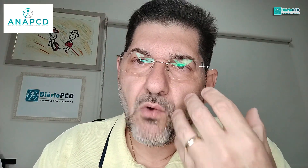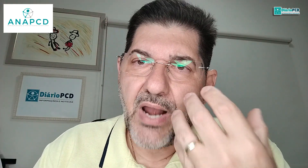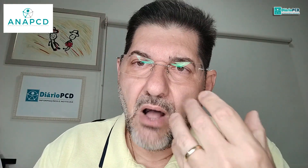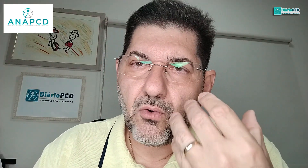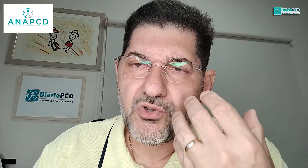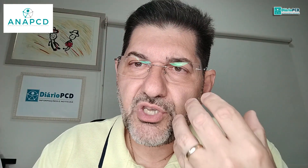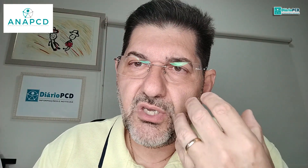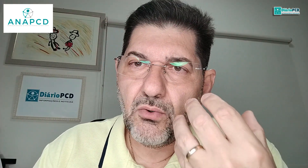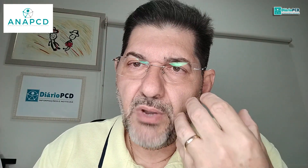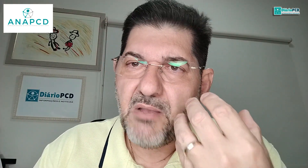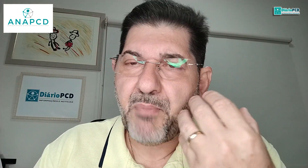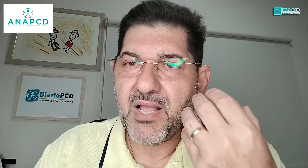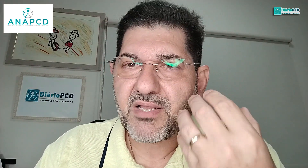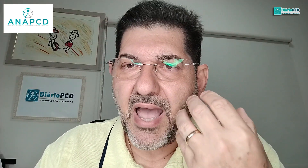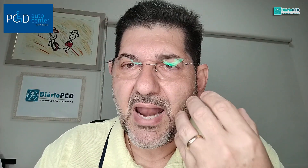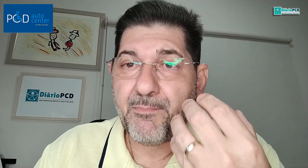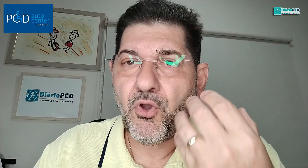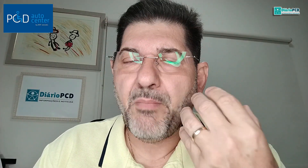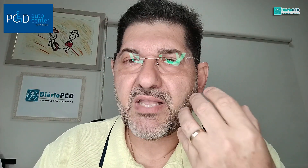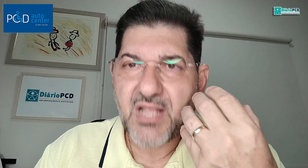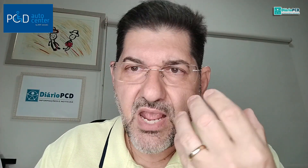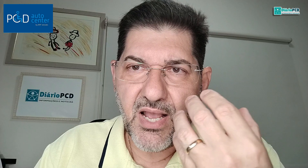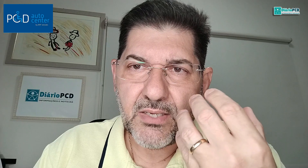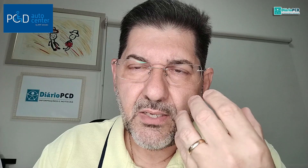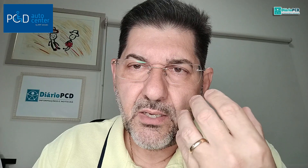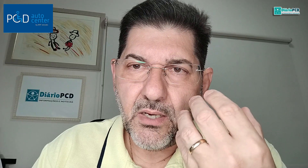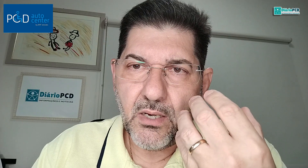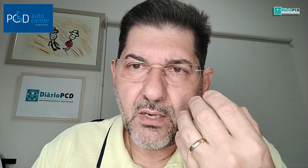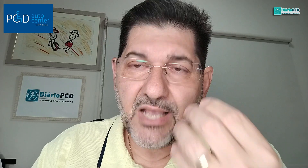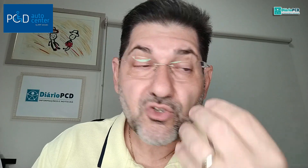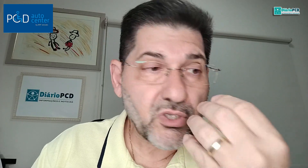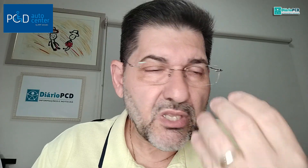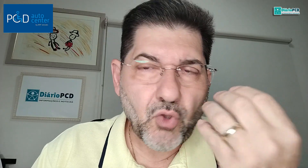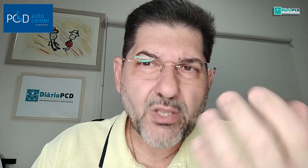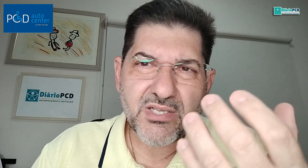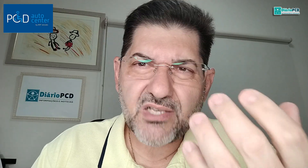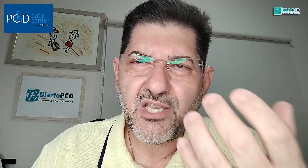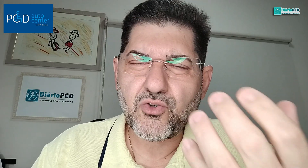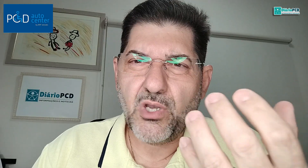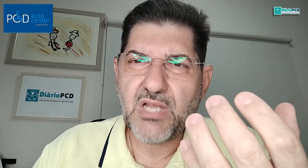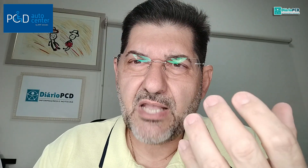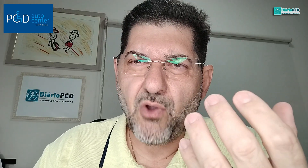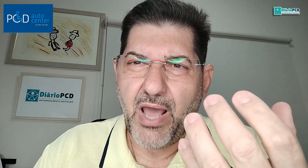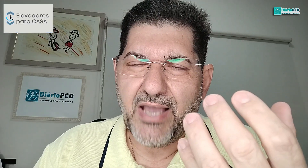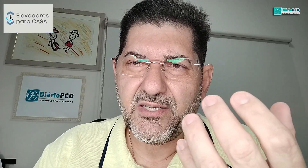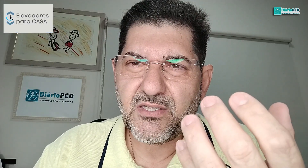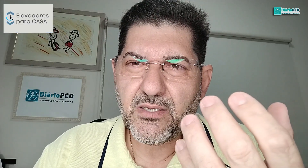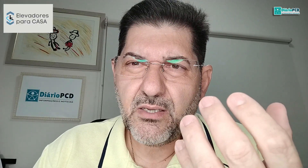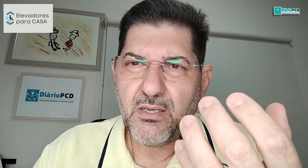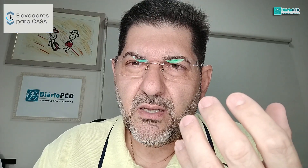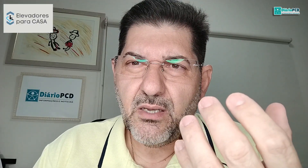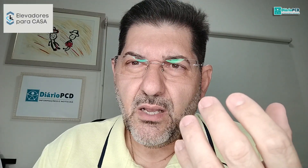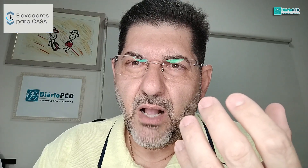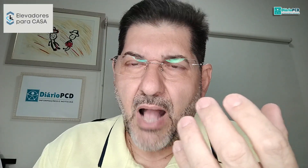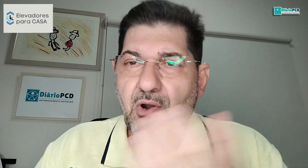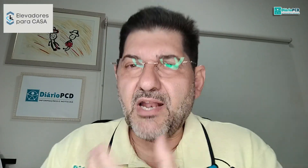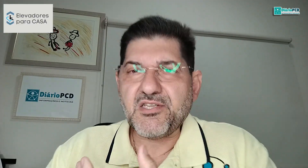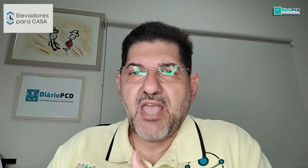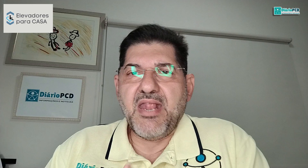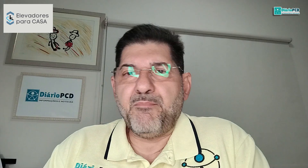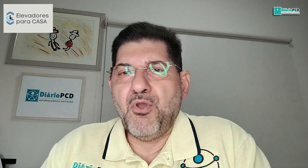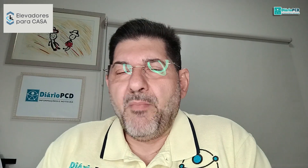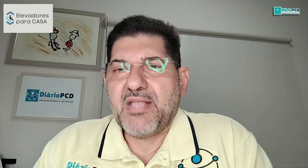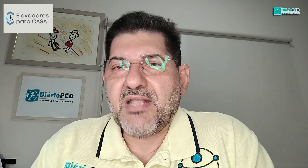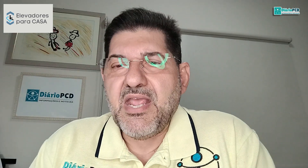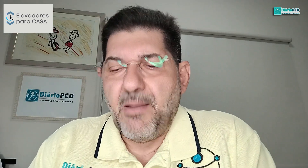Superior Eleitoral conseguiu implantar a biometria em todas as sessões eleitorais, agora